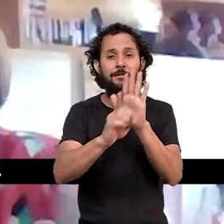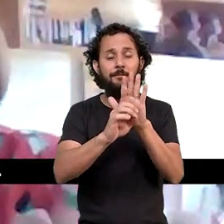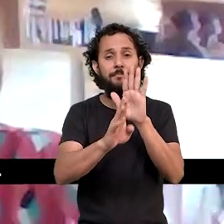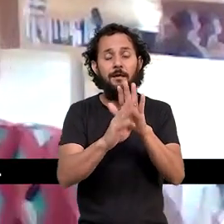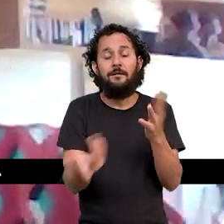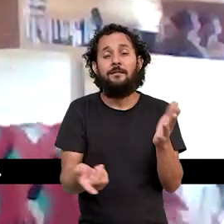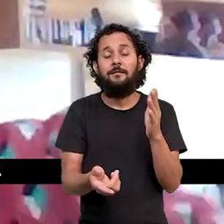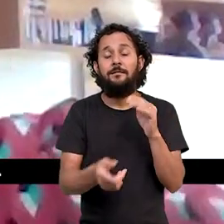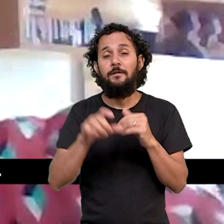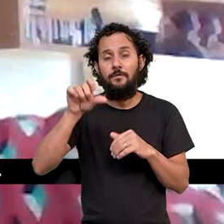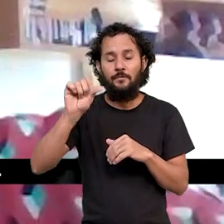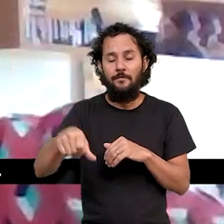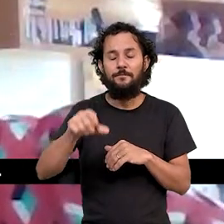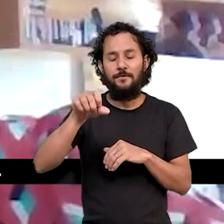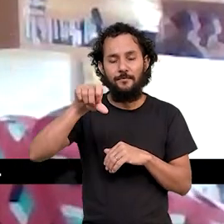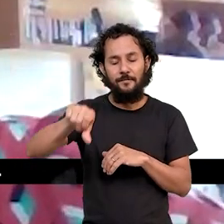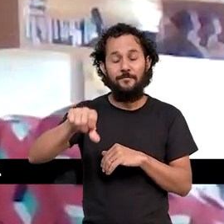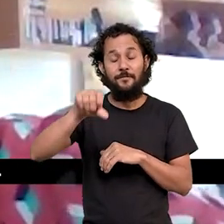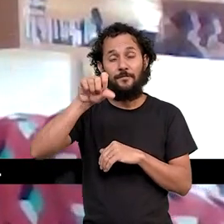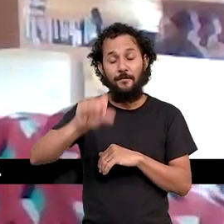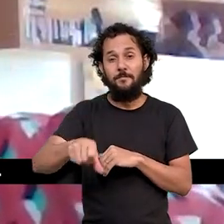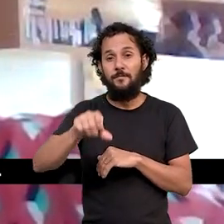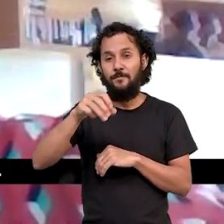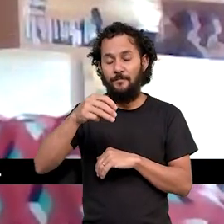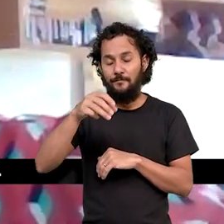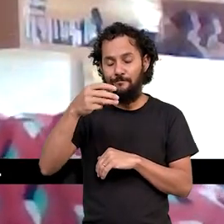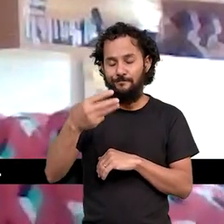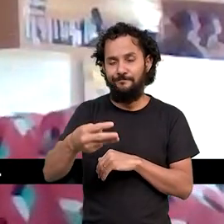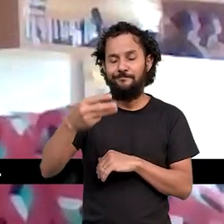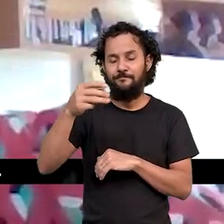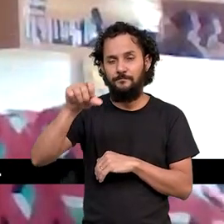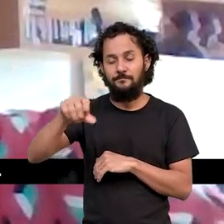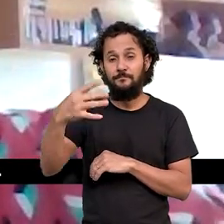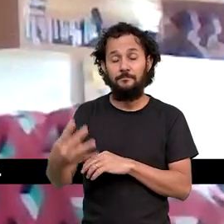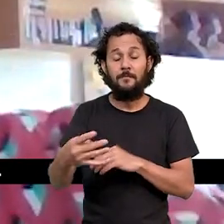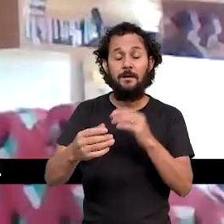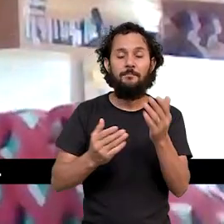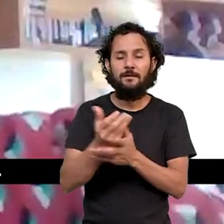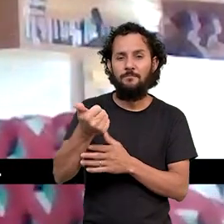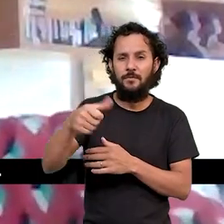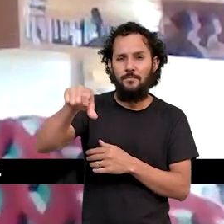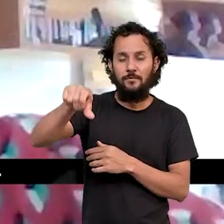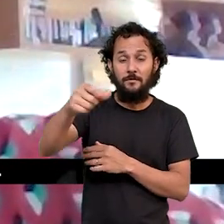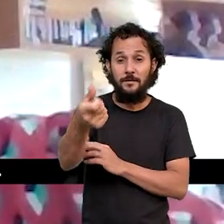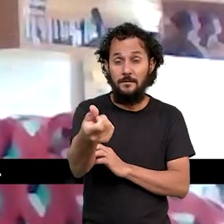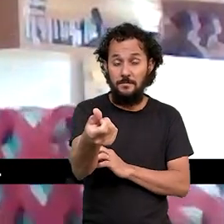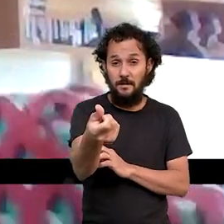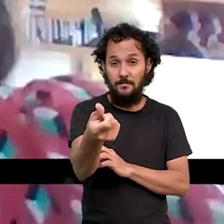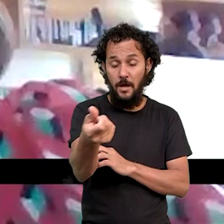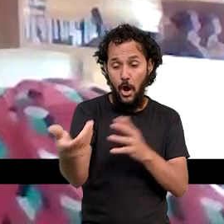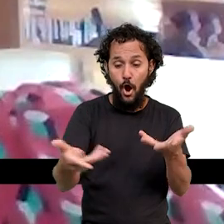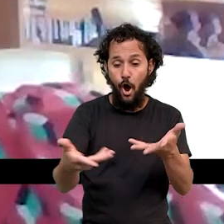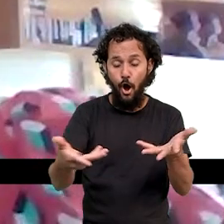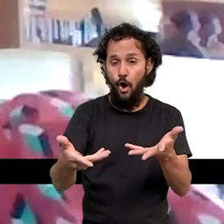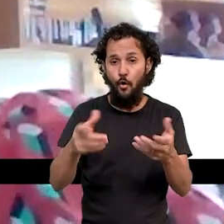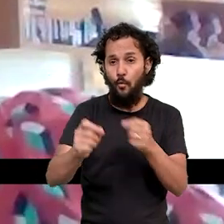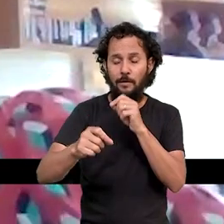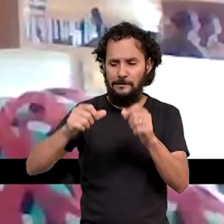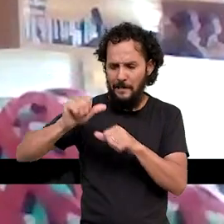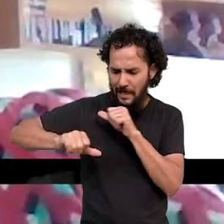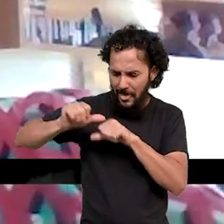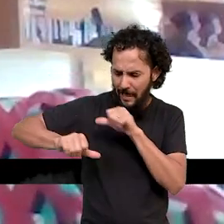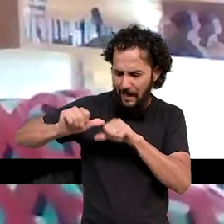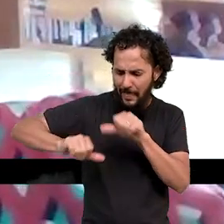Bases, na Lei 9.394, aprovada em 1996, que hoje já